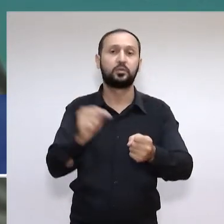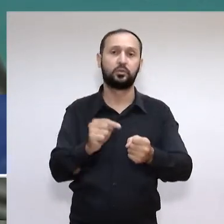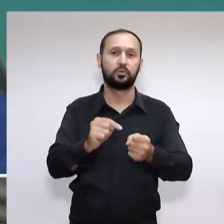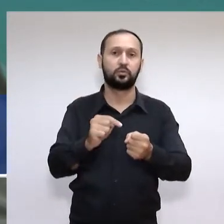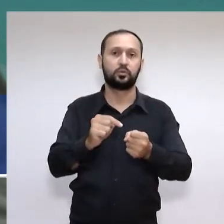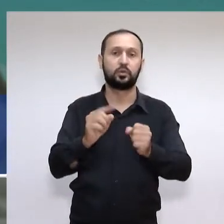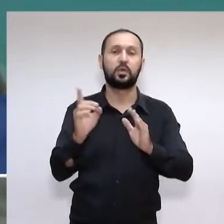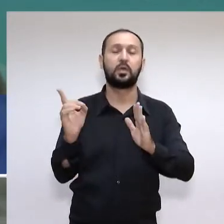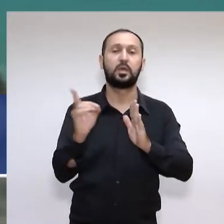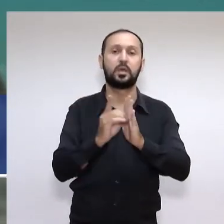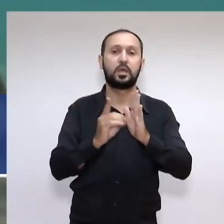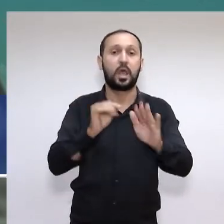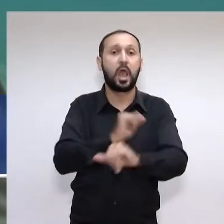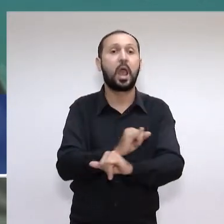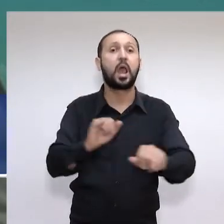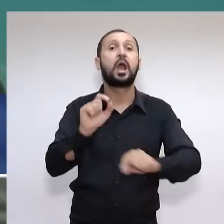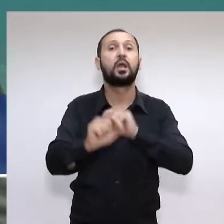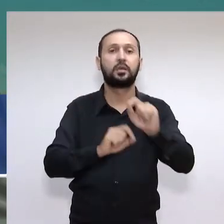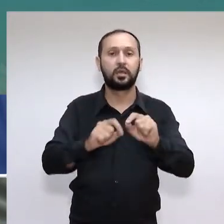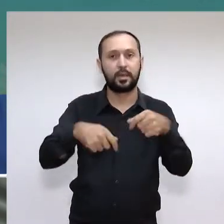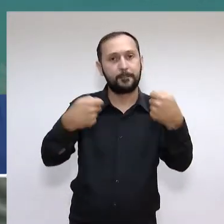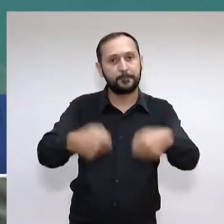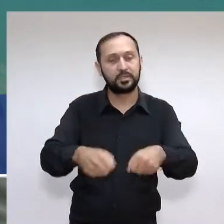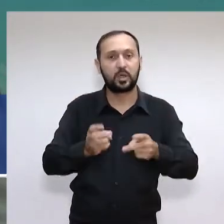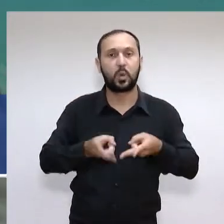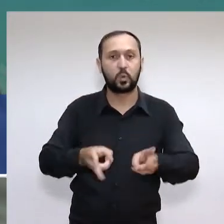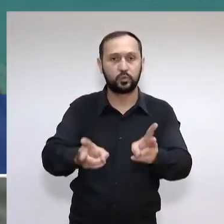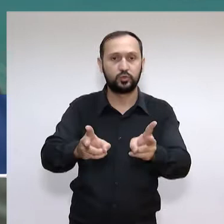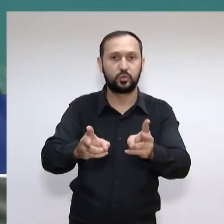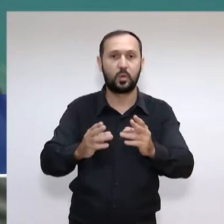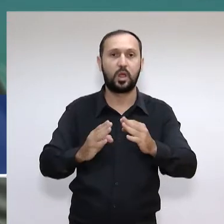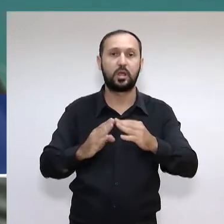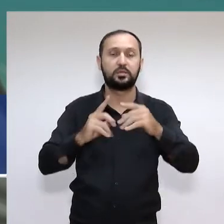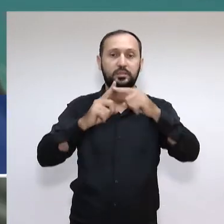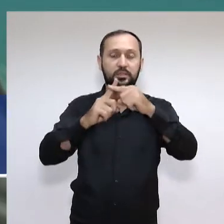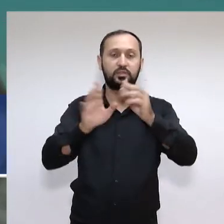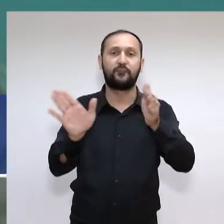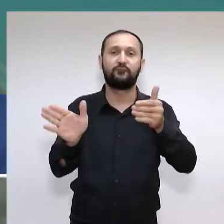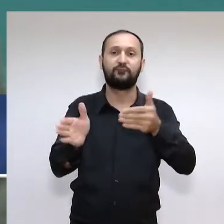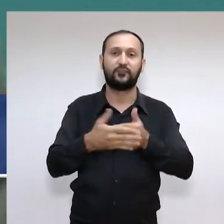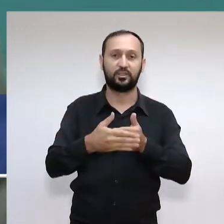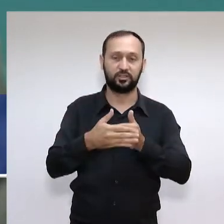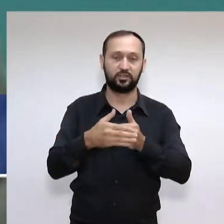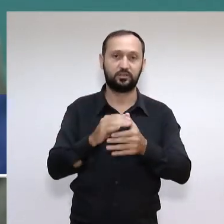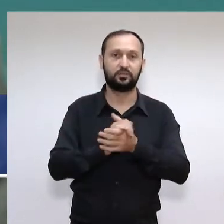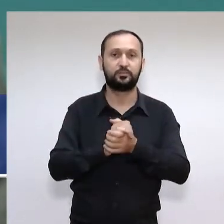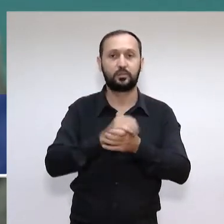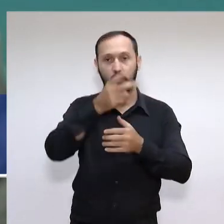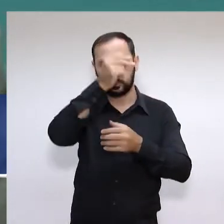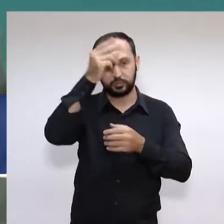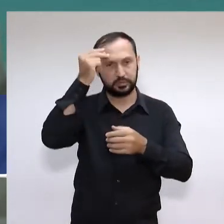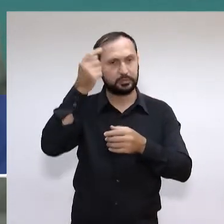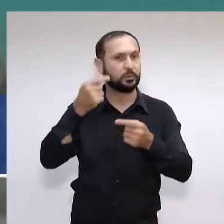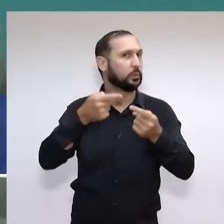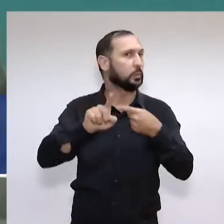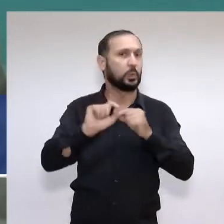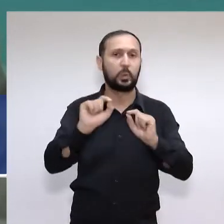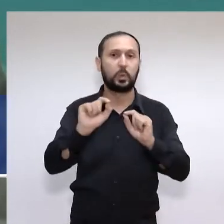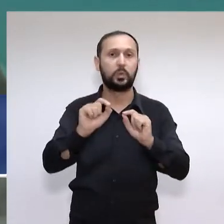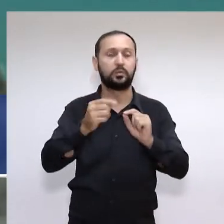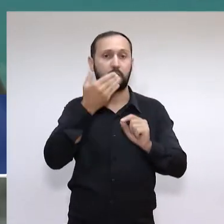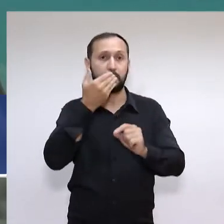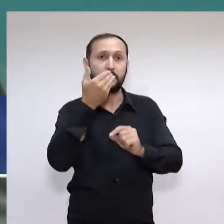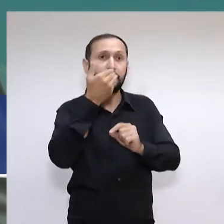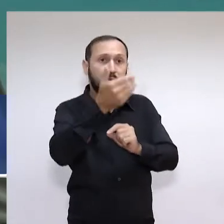então, recepcionou e decretou que estivesse mantido as igrejas fechadas. O